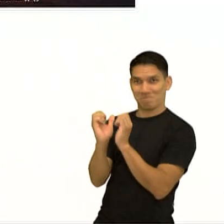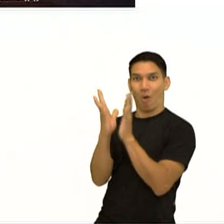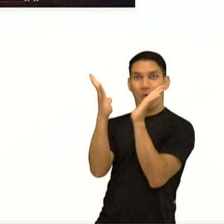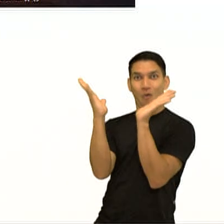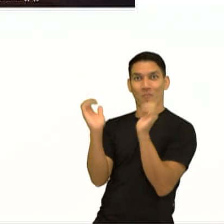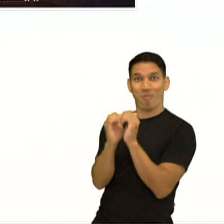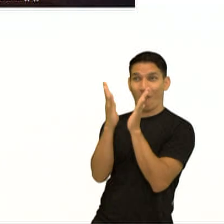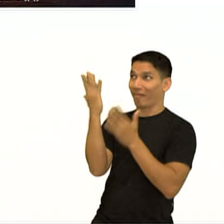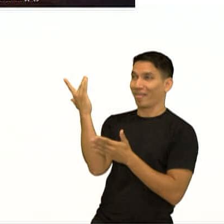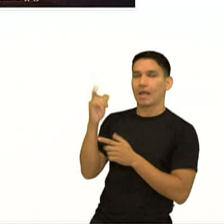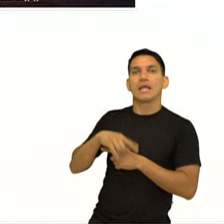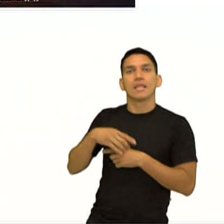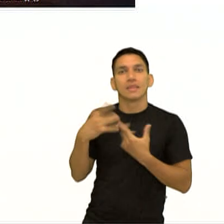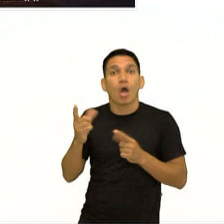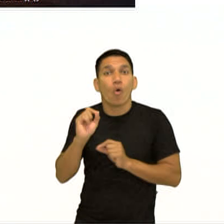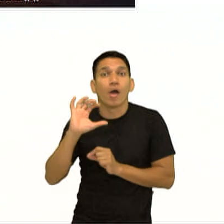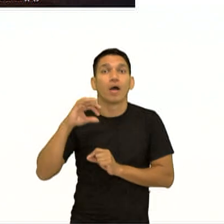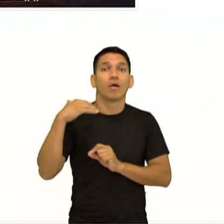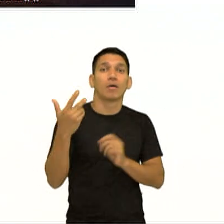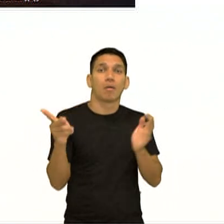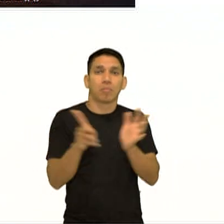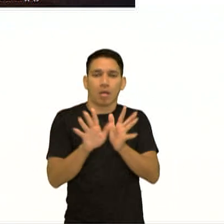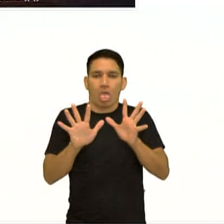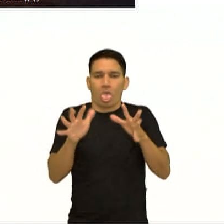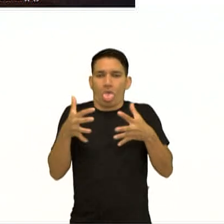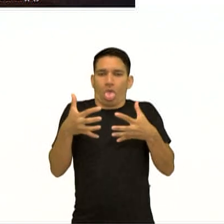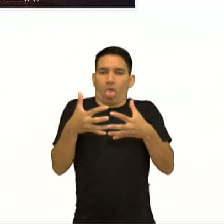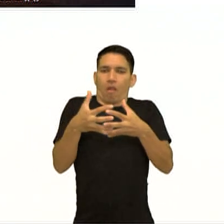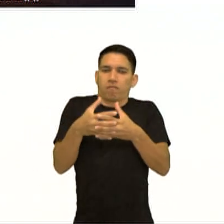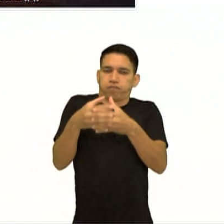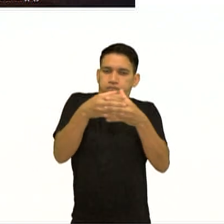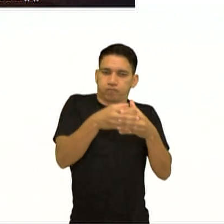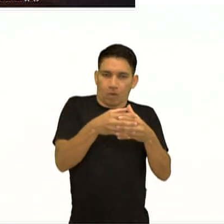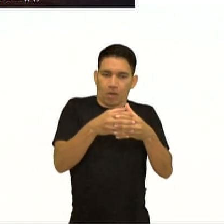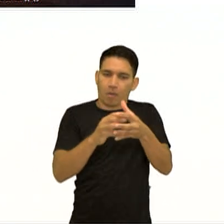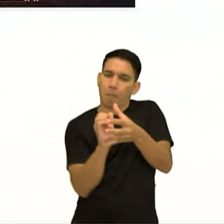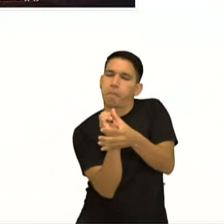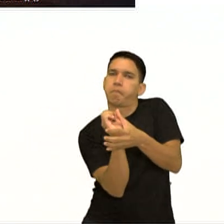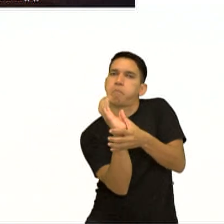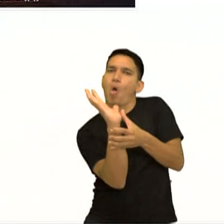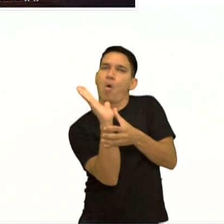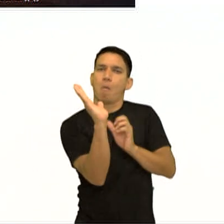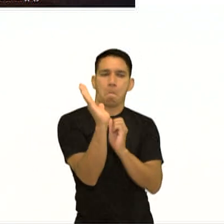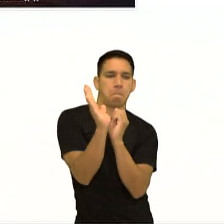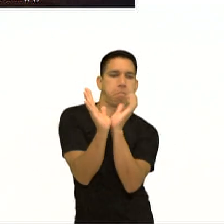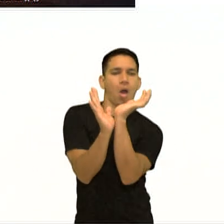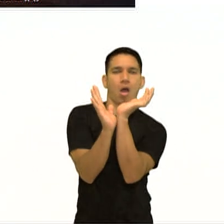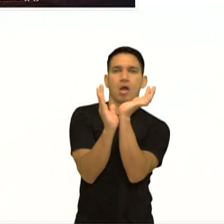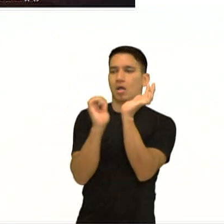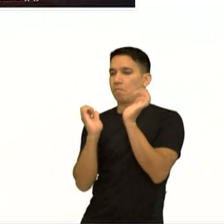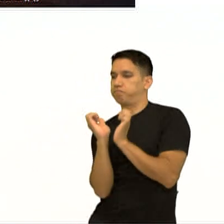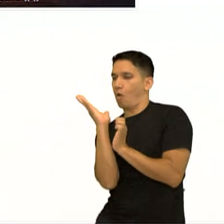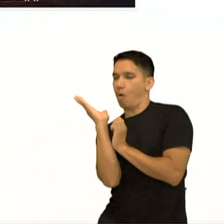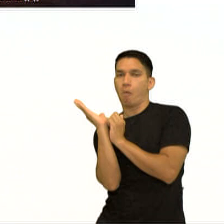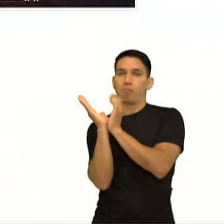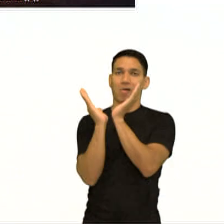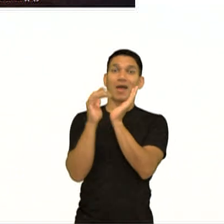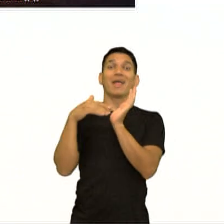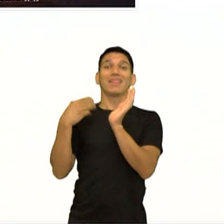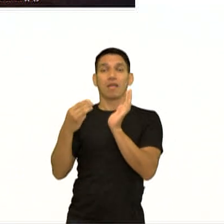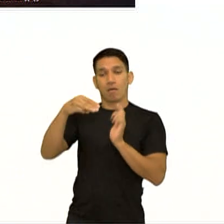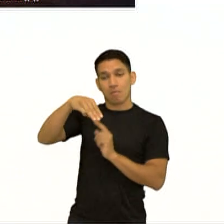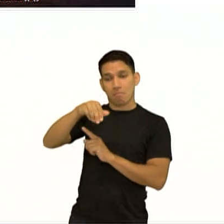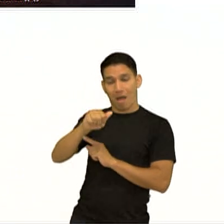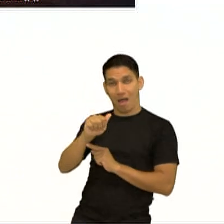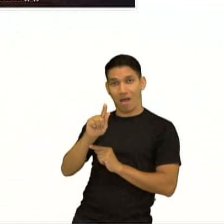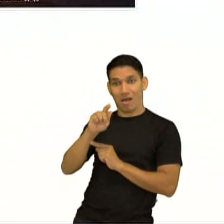simultaneamente à formação da crosta continental, começaram a surgir os vulcões. E desta forma, através dos vulcões, que o magma passou a sair do